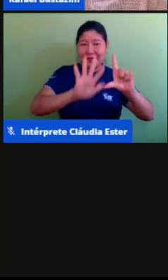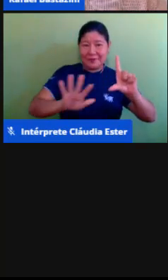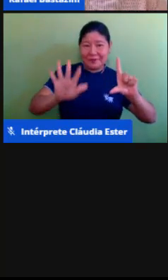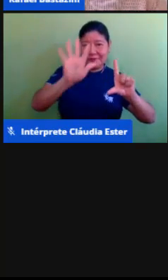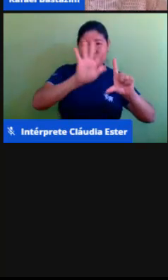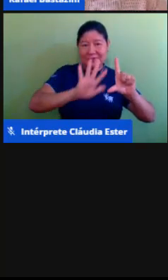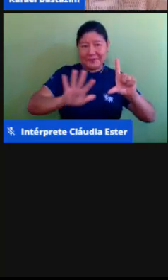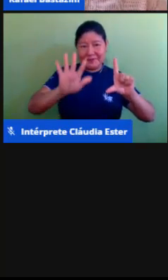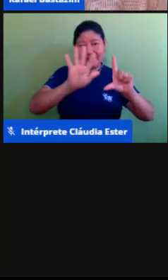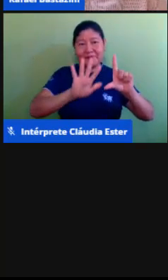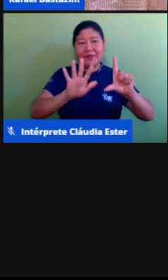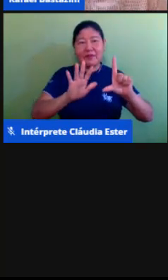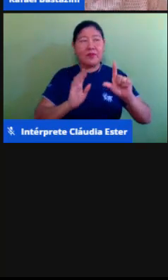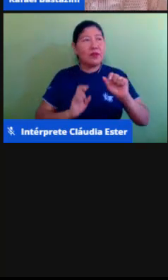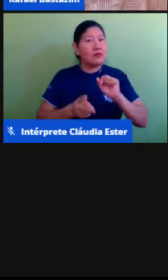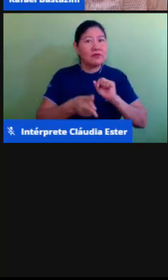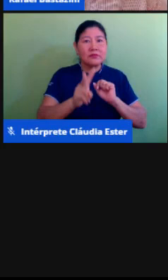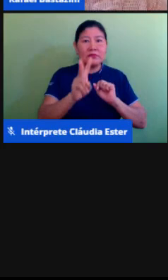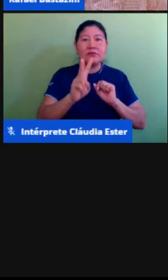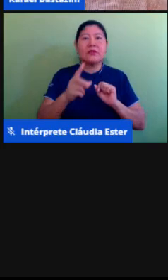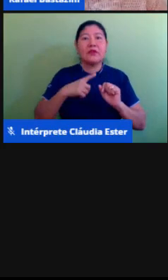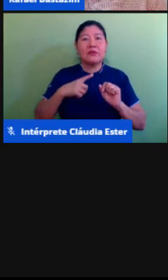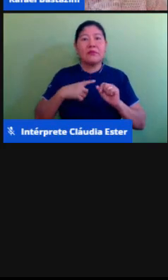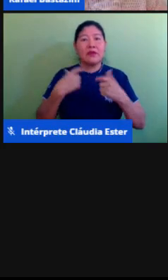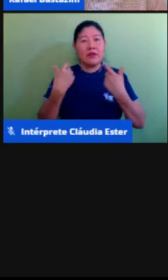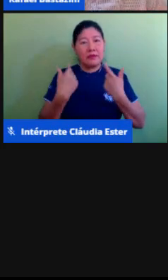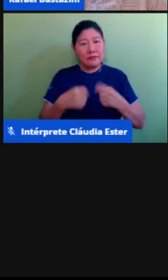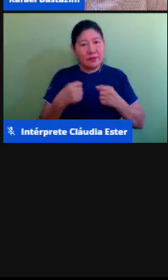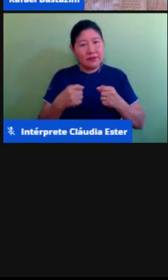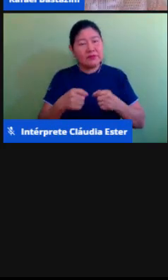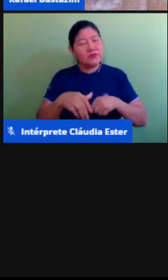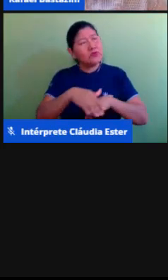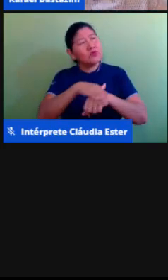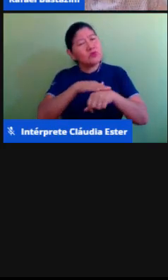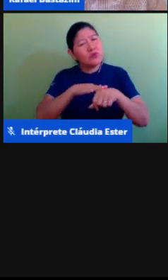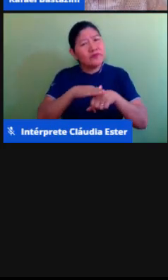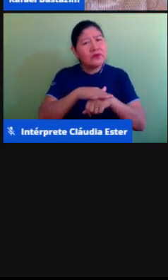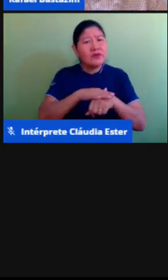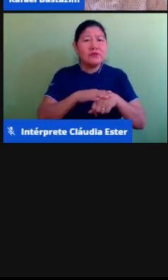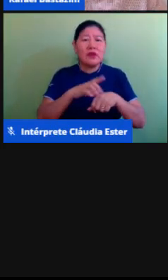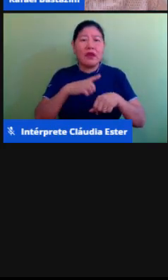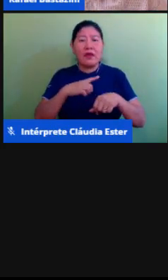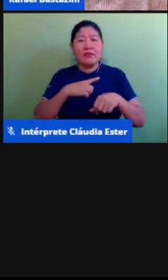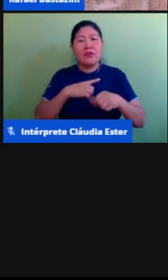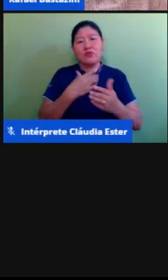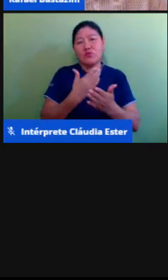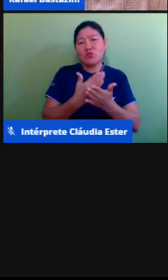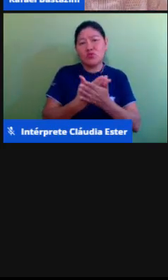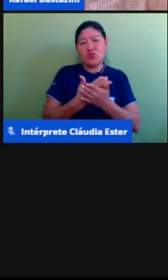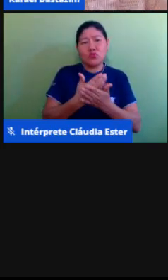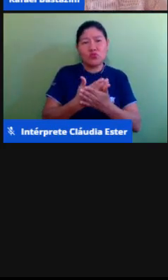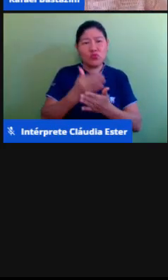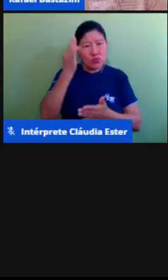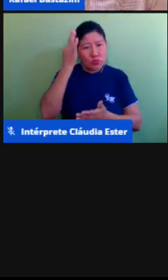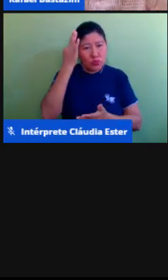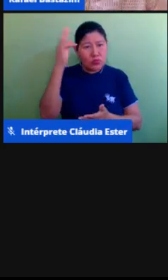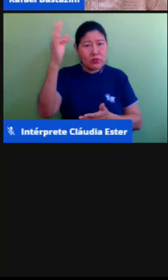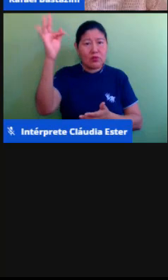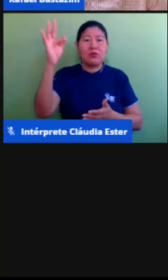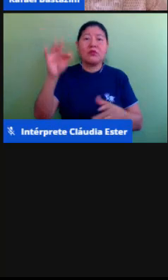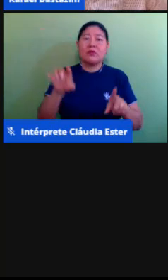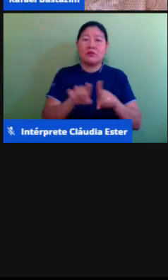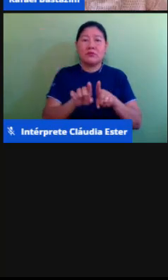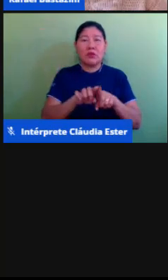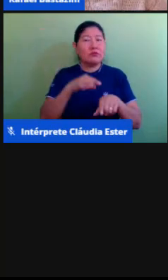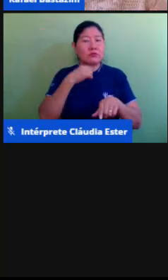mas, como sempre, é preciso também fazer uma discussão teórica, né? A gente não consegue